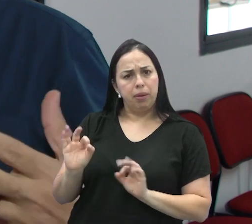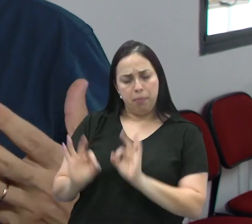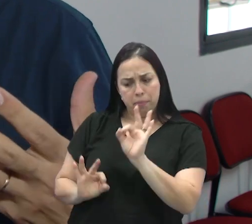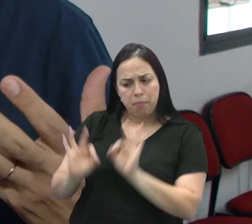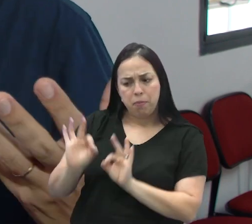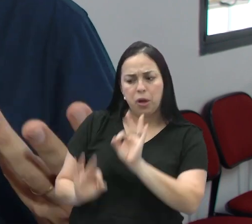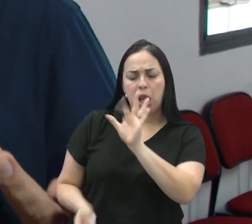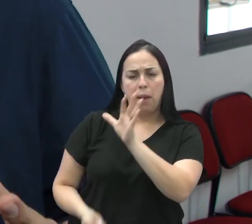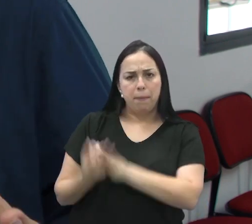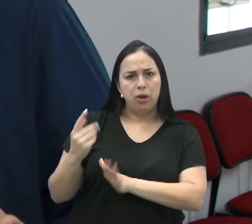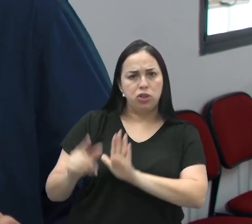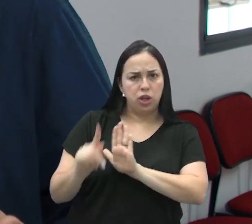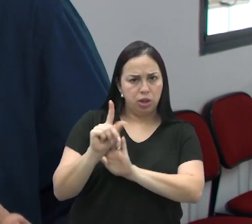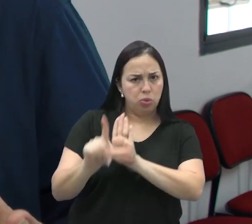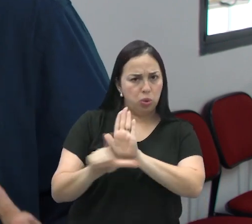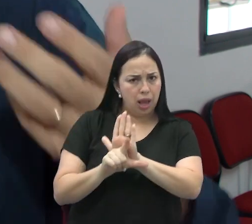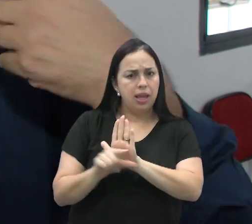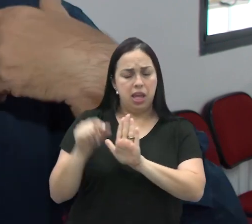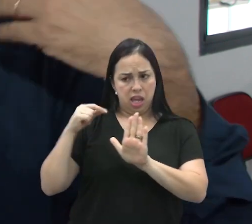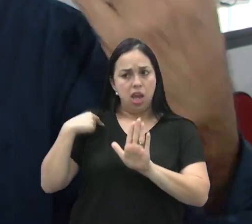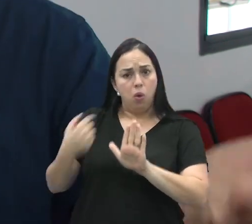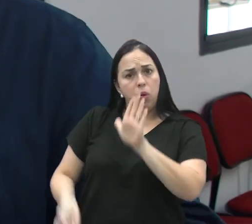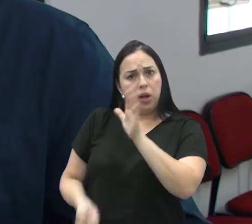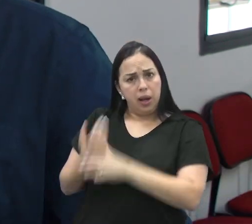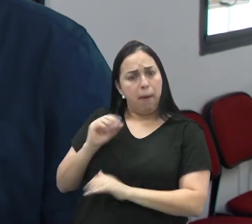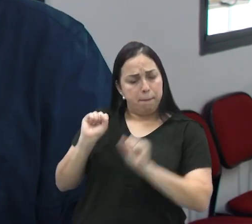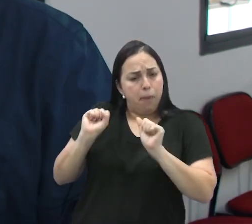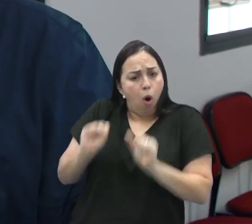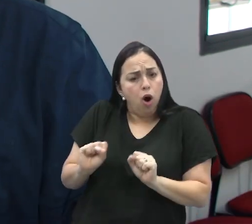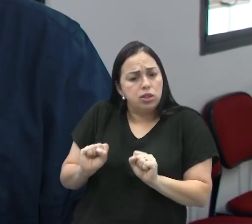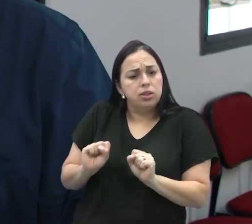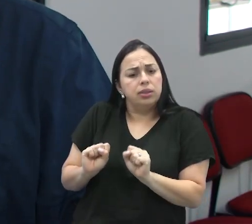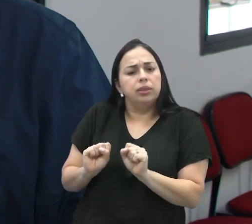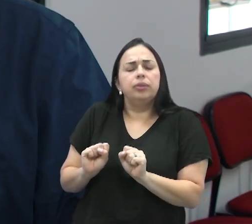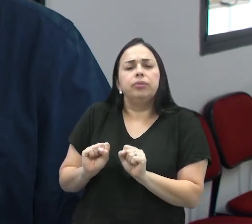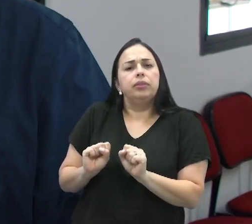um projeto de lei que eu posso criar,